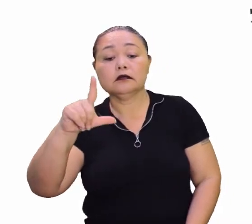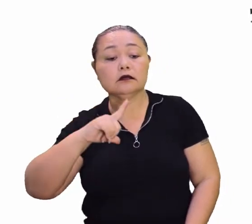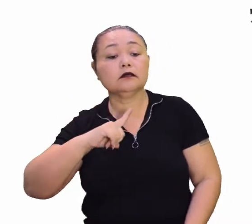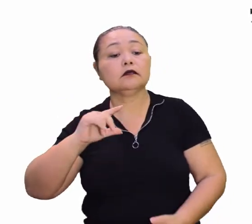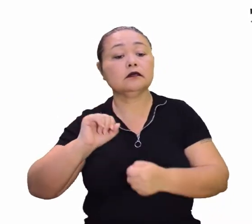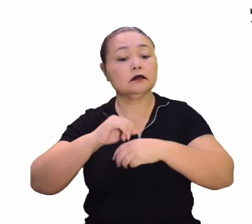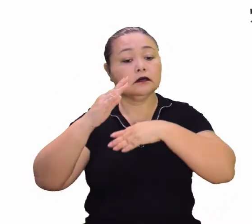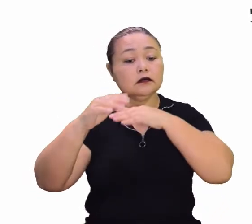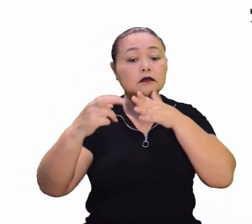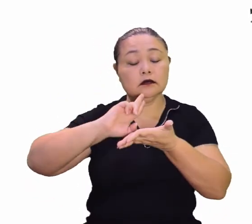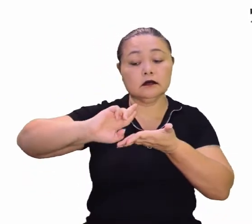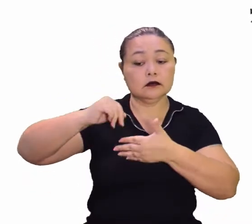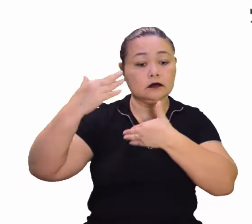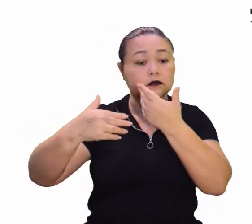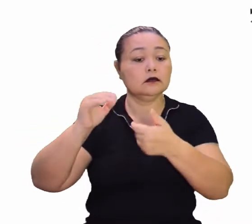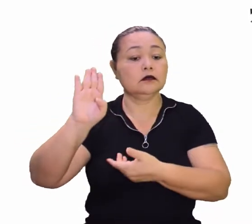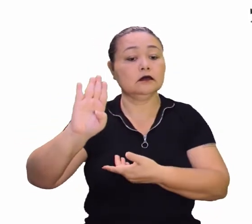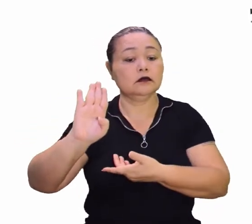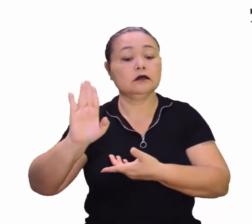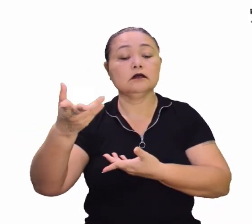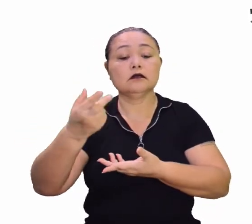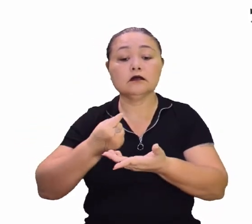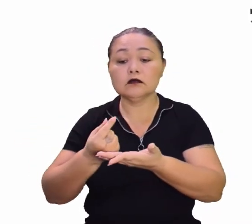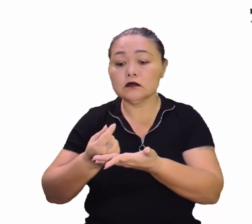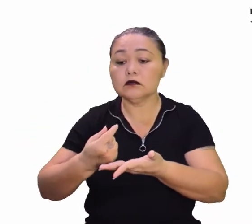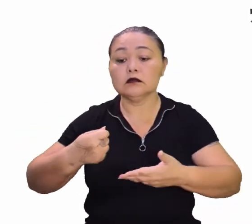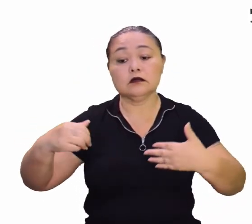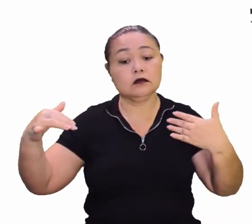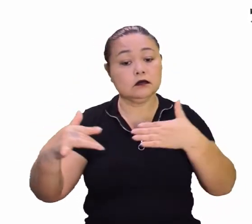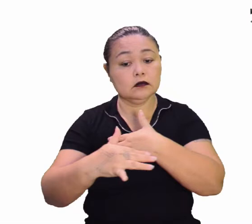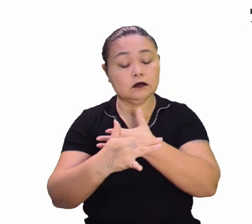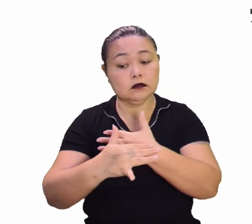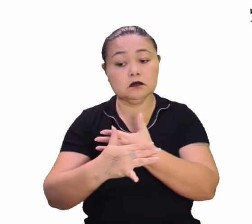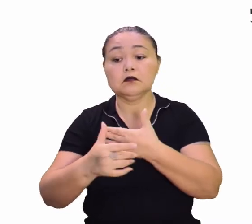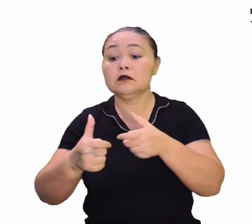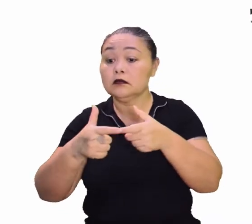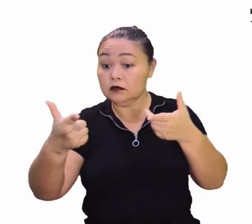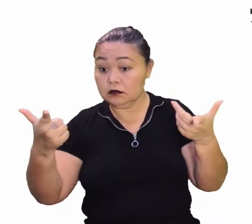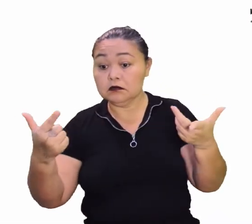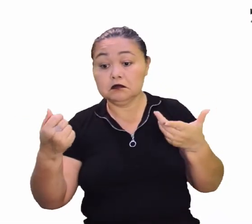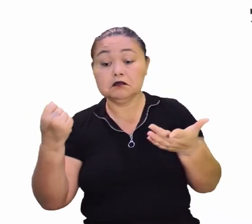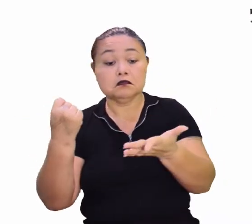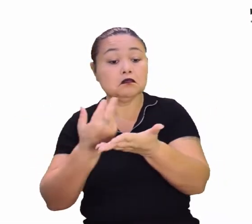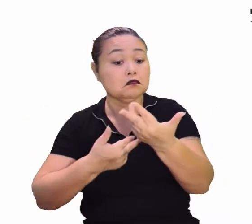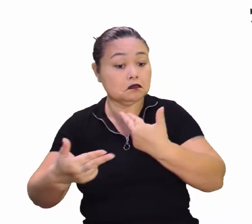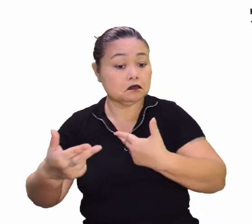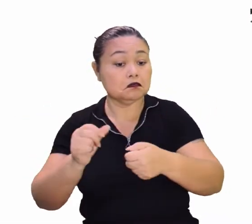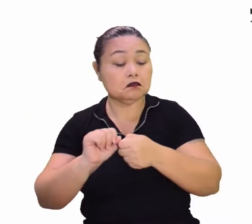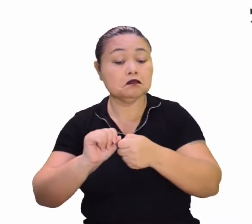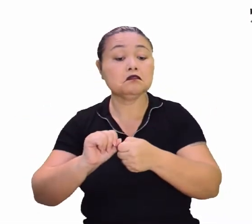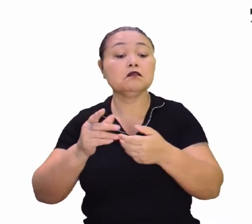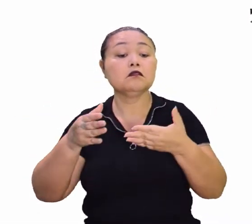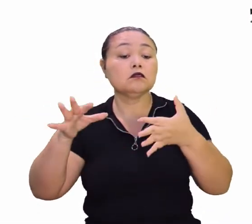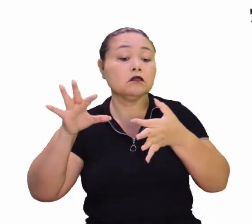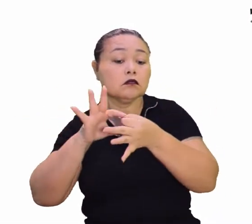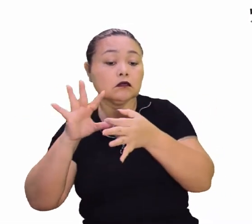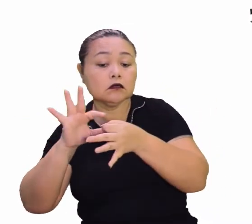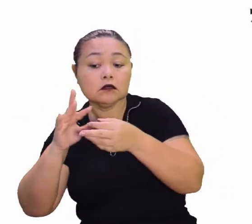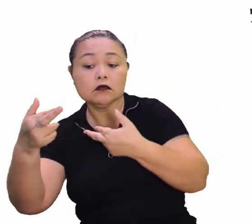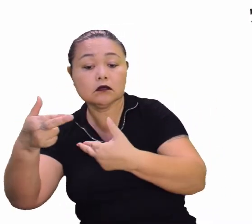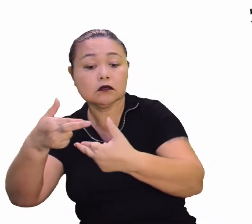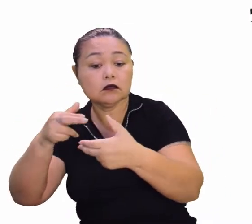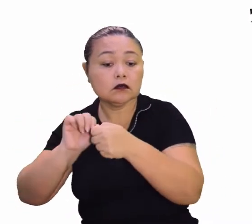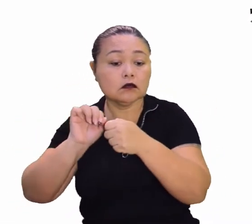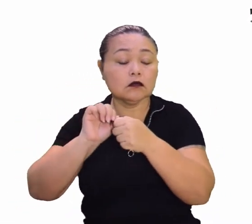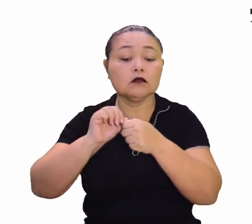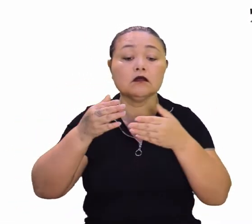universitário desenvolvido. B. Mercado consumidor urbano expressivo. C. Rede de transporte